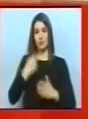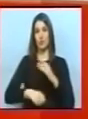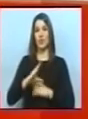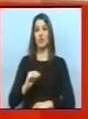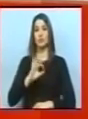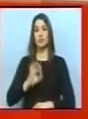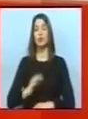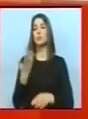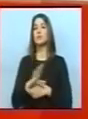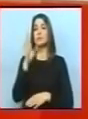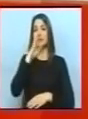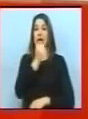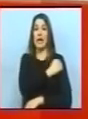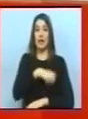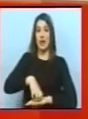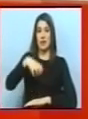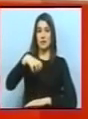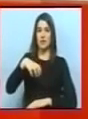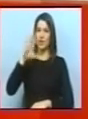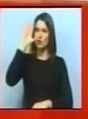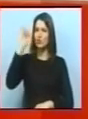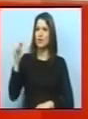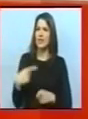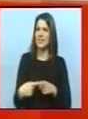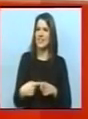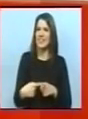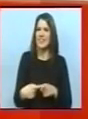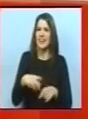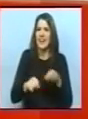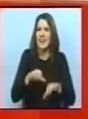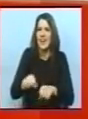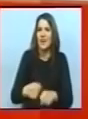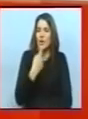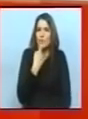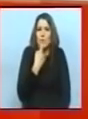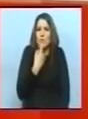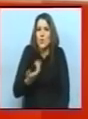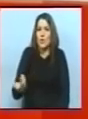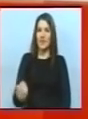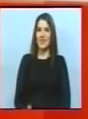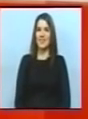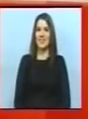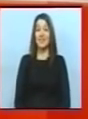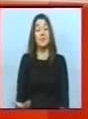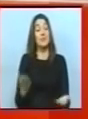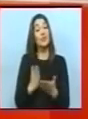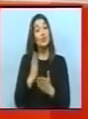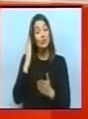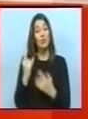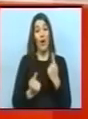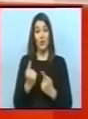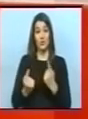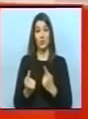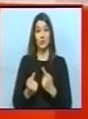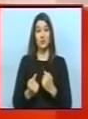património predial... O Estado não perde a tentação de pôr a mão, pois não? Mesmo neste caso. Por enquanto, só é para estes. E enquanto se mantiver